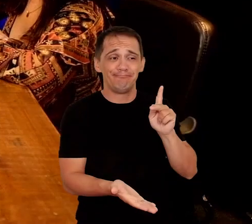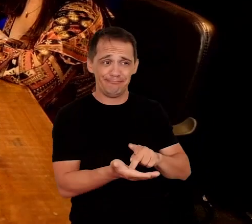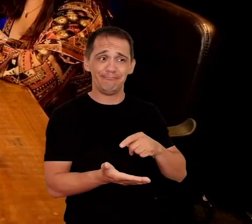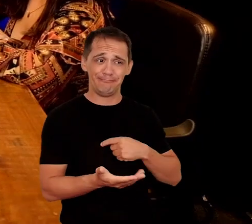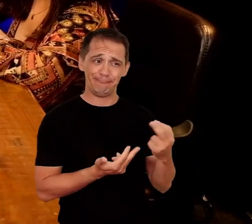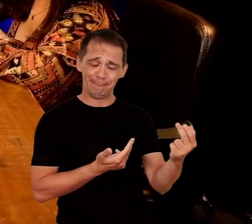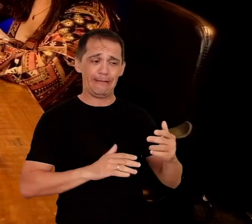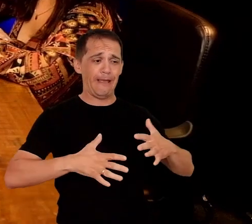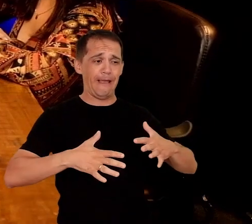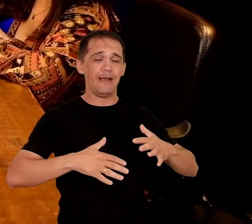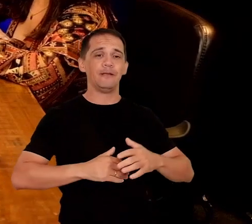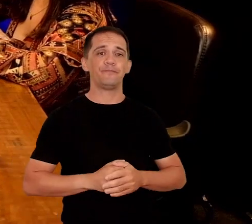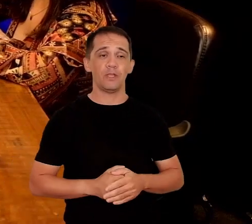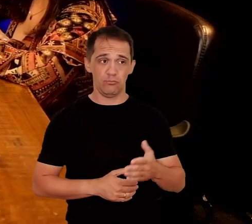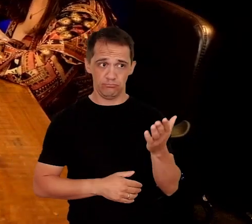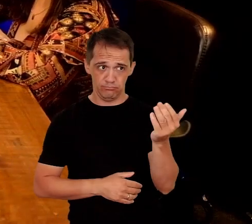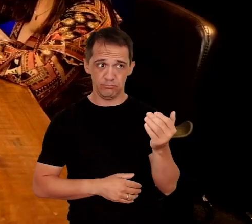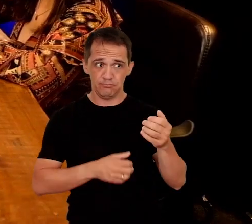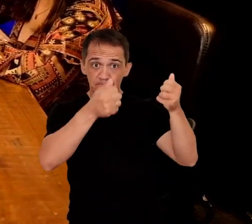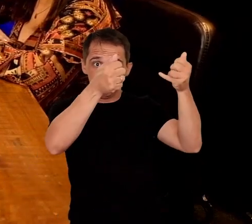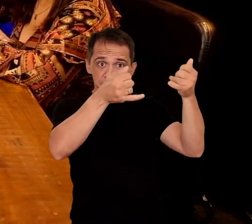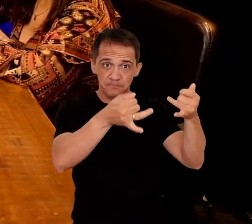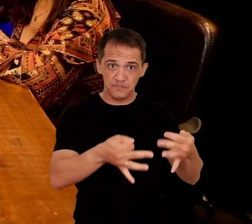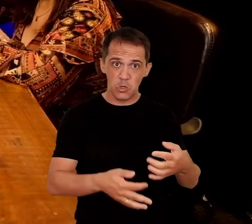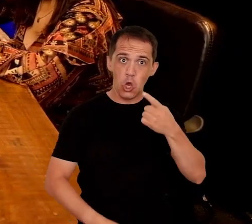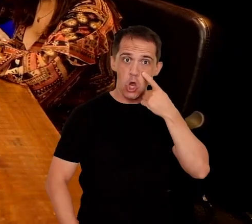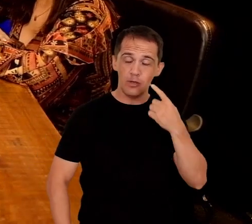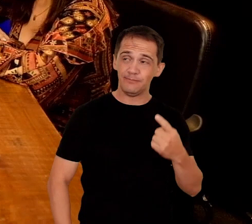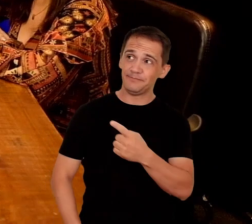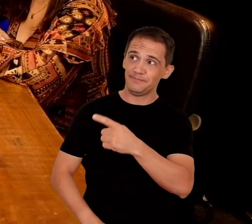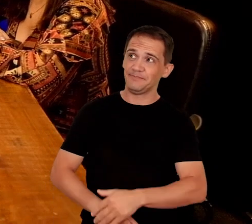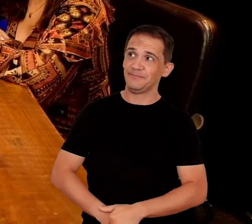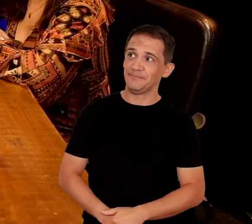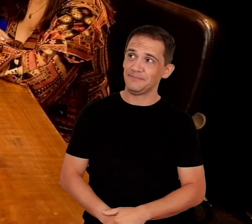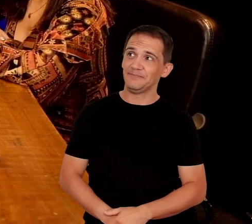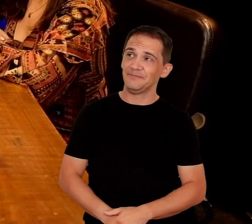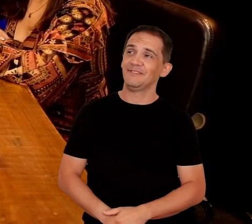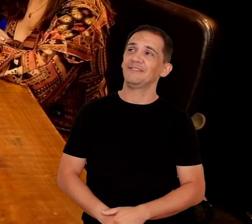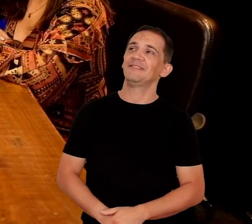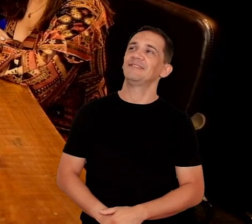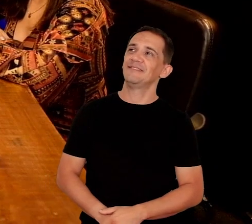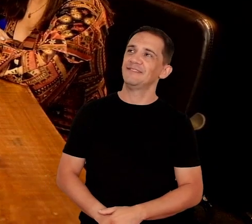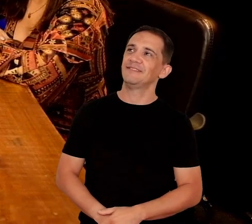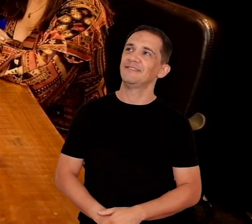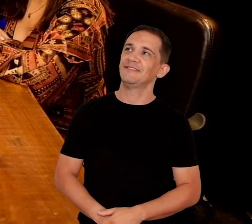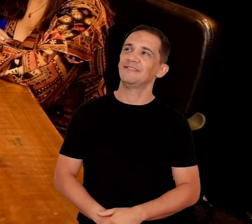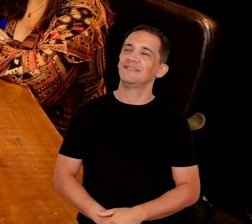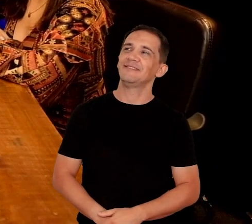para falar. Mas eu disse para ele, eu chamei, né? Vem aqui. Eu, aqui no